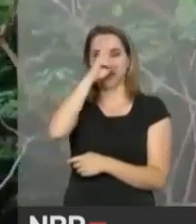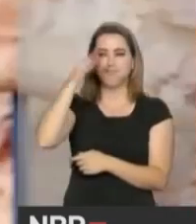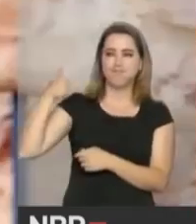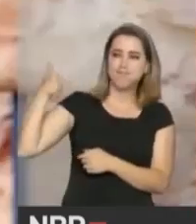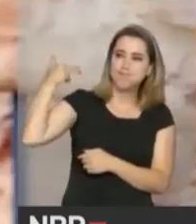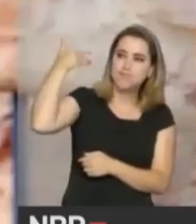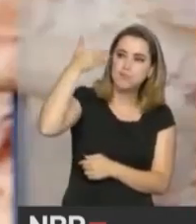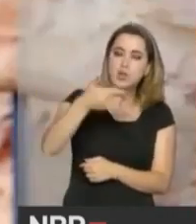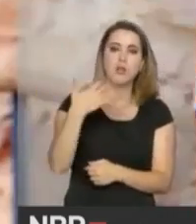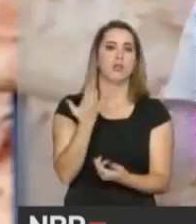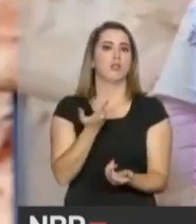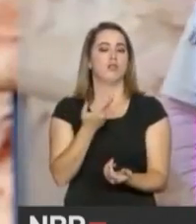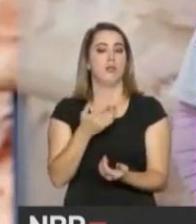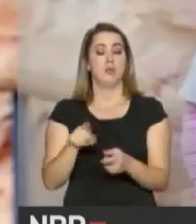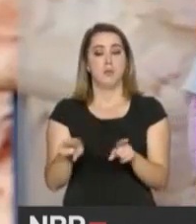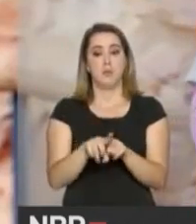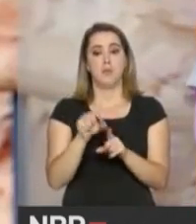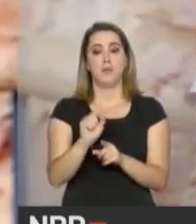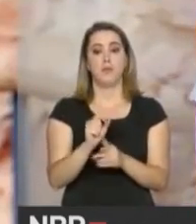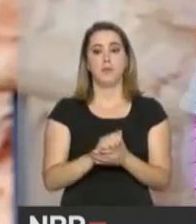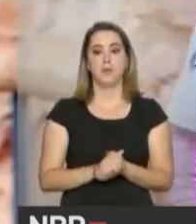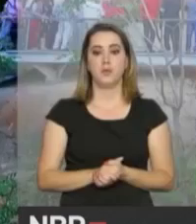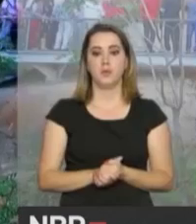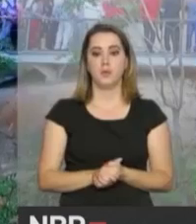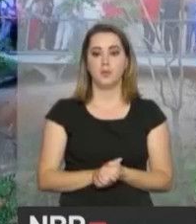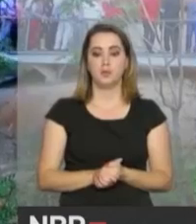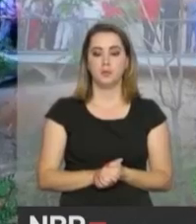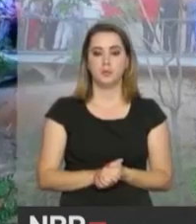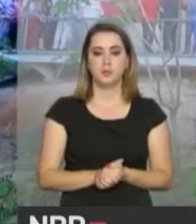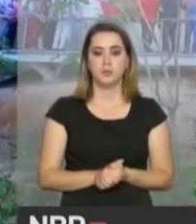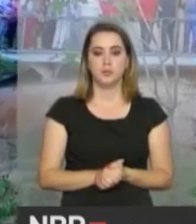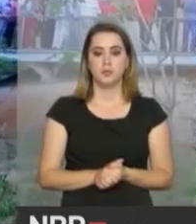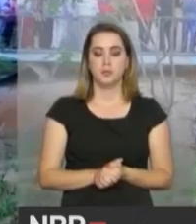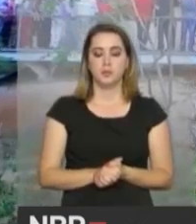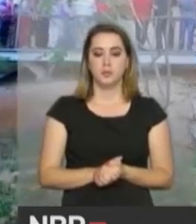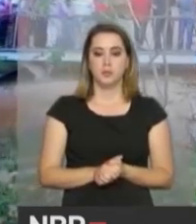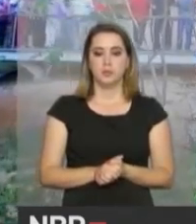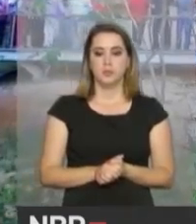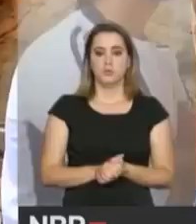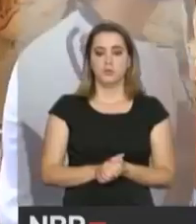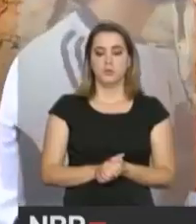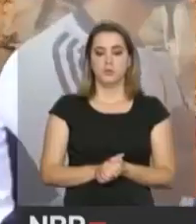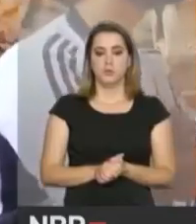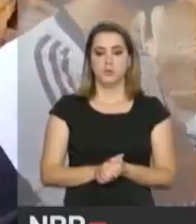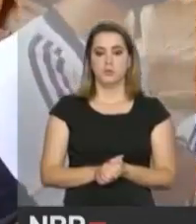sobre a pré-história da humanidade.